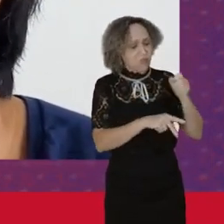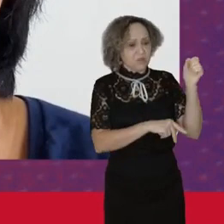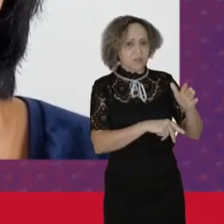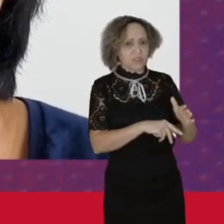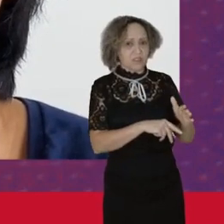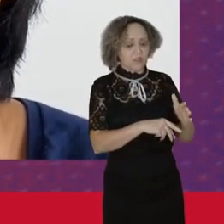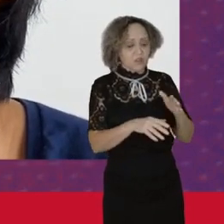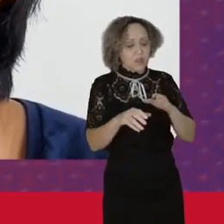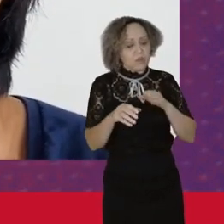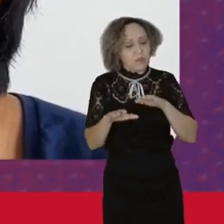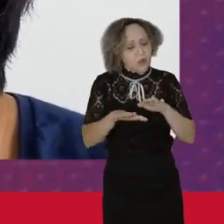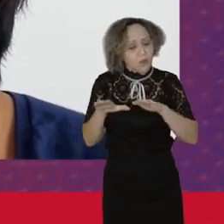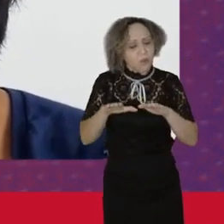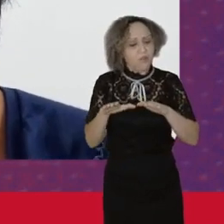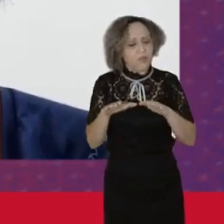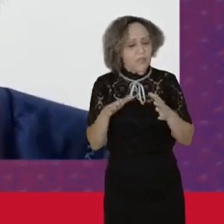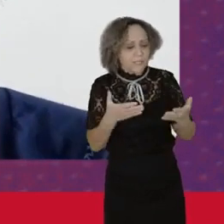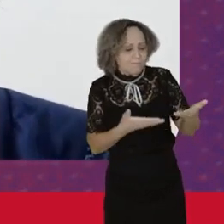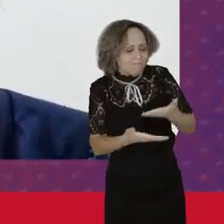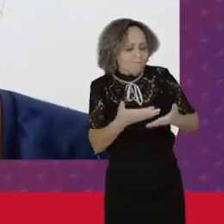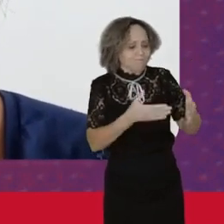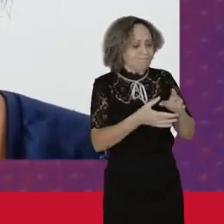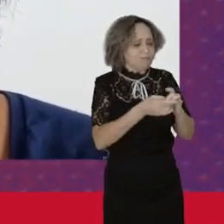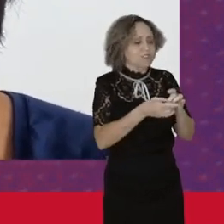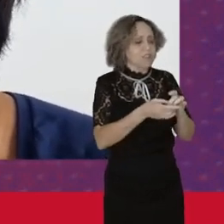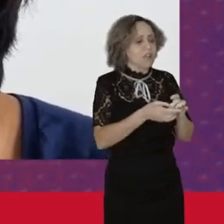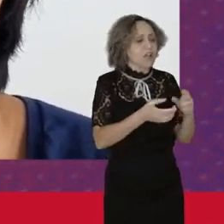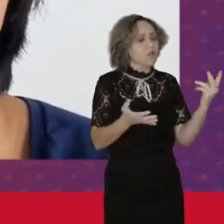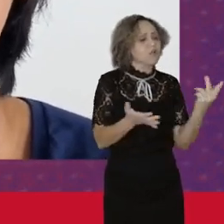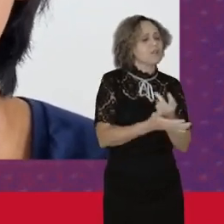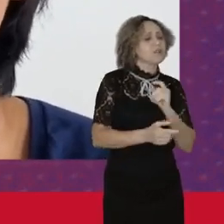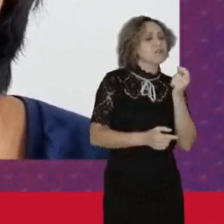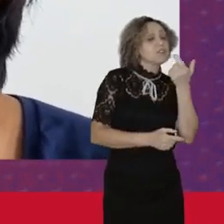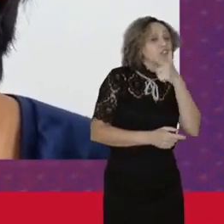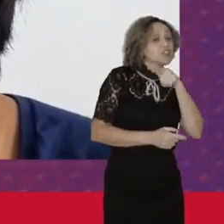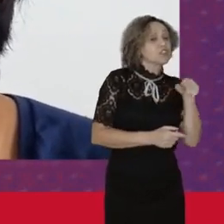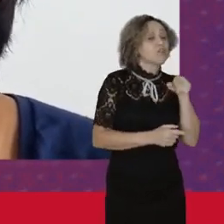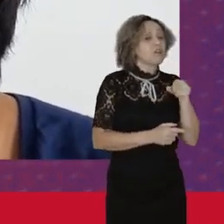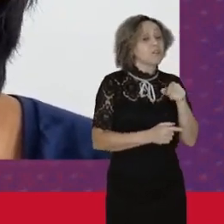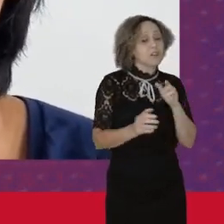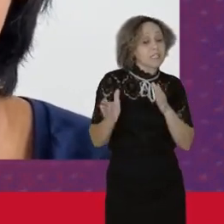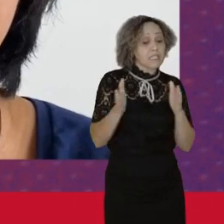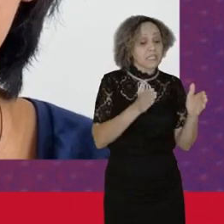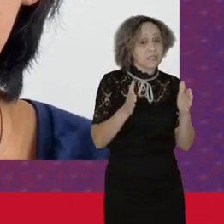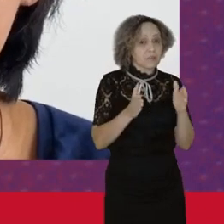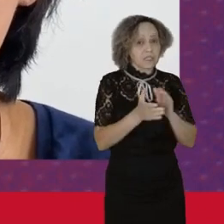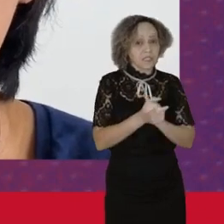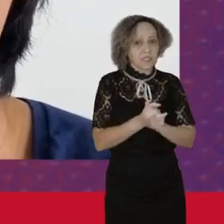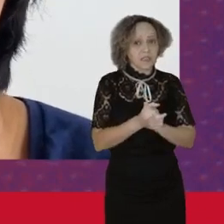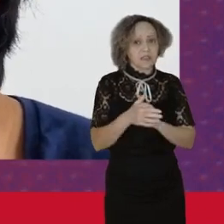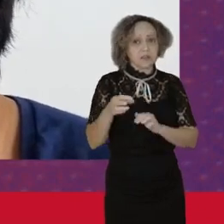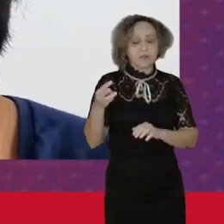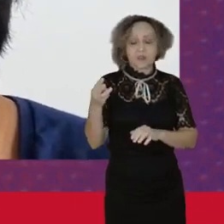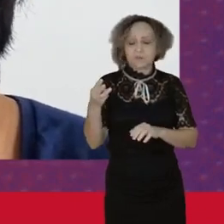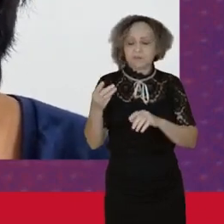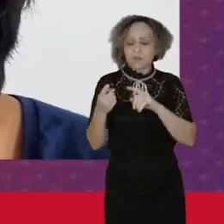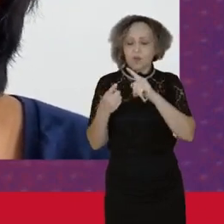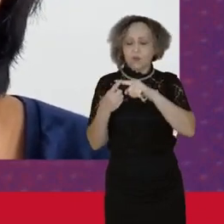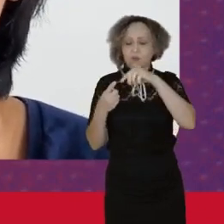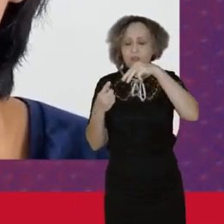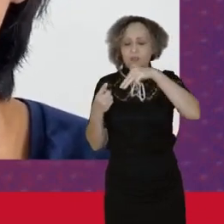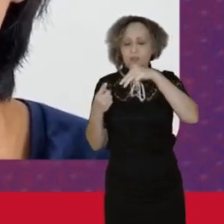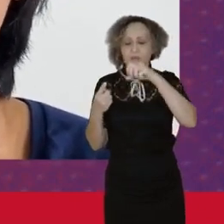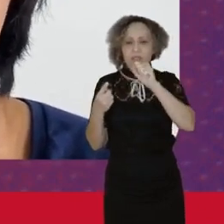articulados surgiram ou ressurgiram nesse período. Poderíamos citar aqui o MST, a CUT